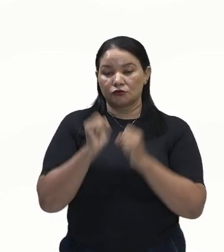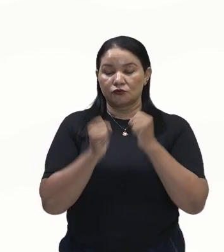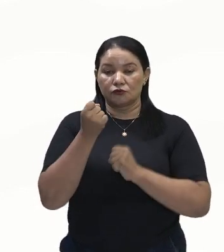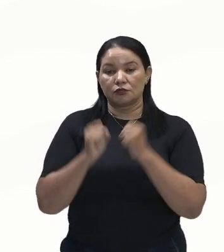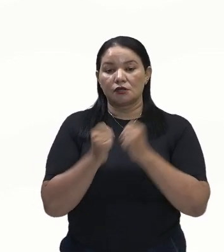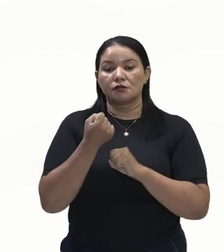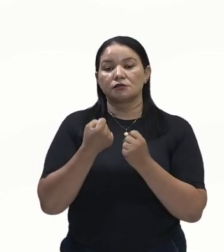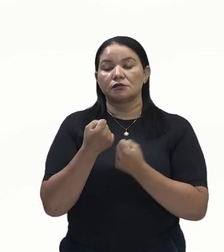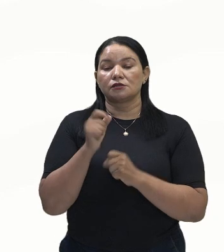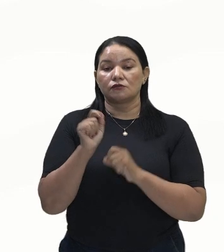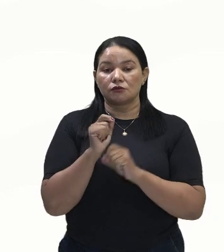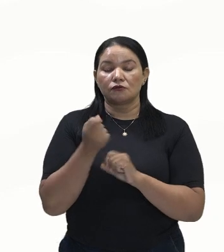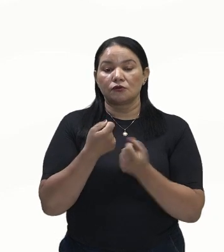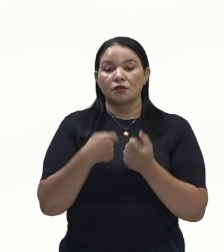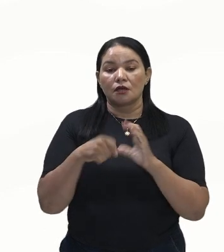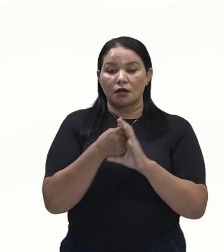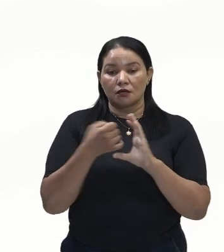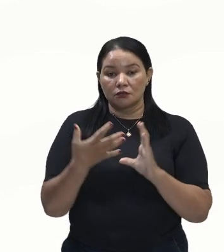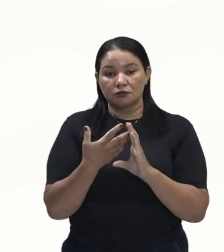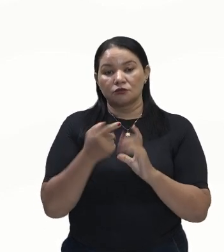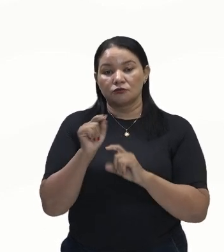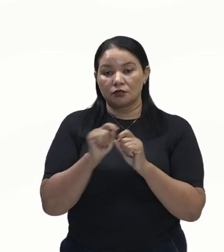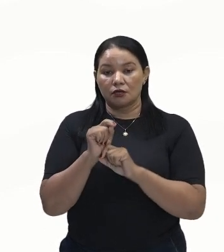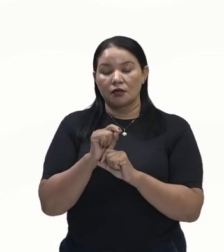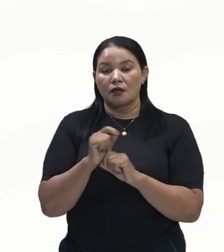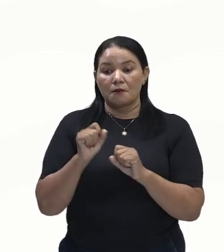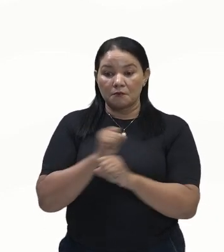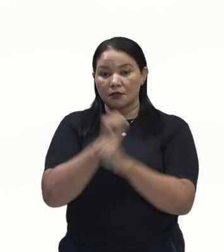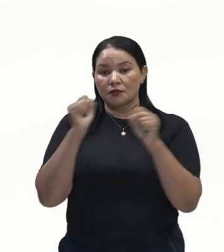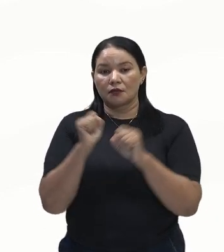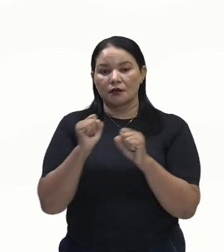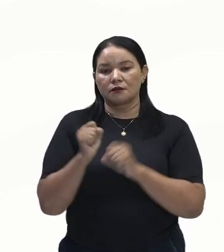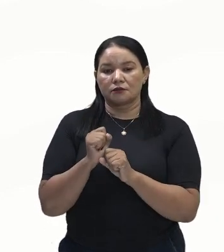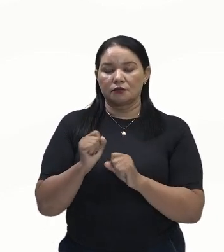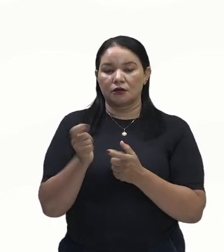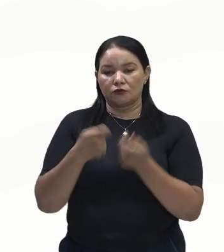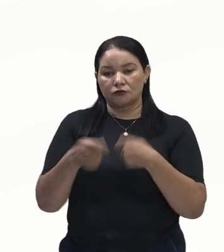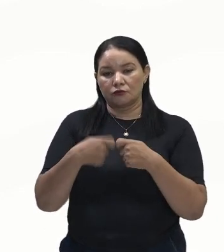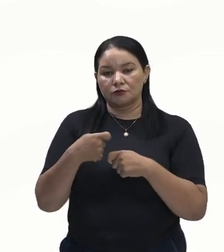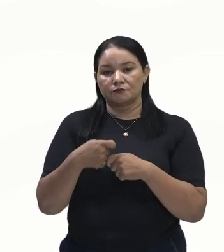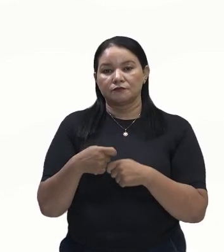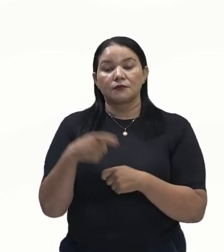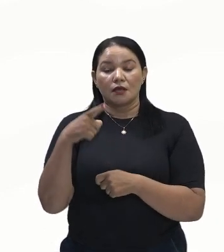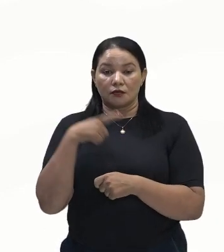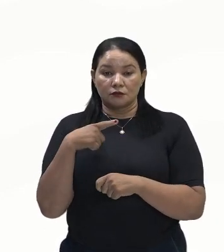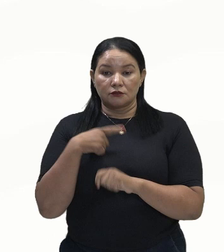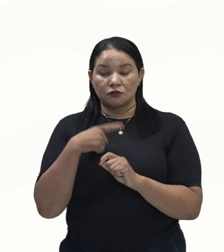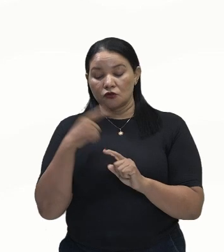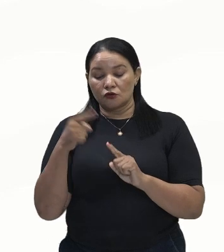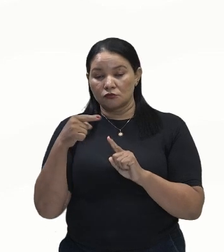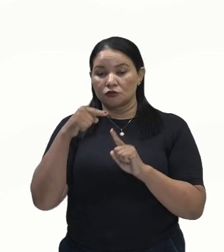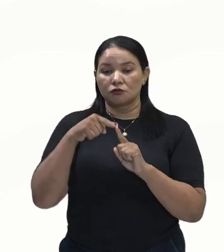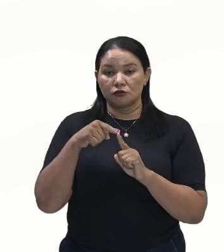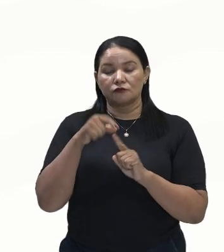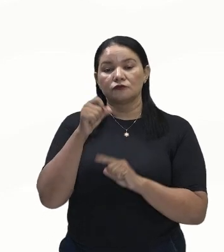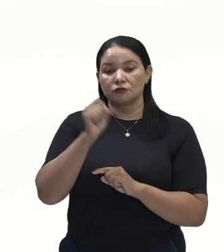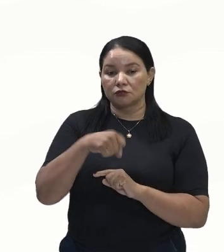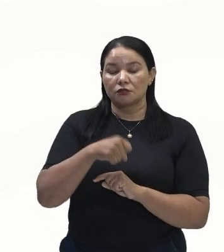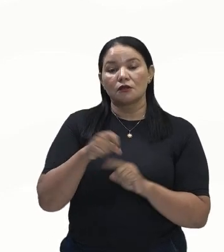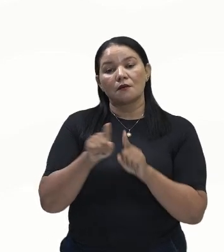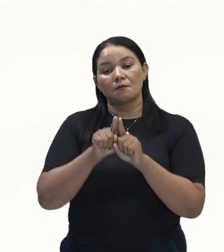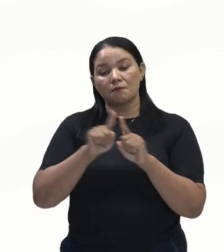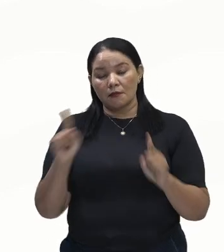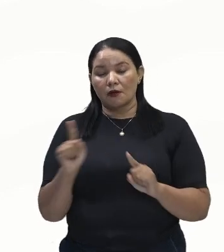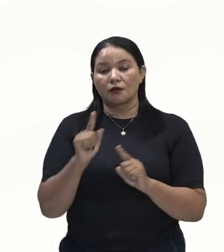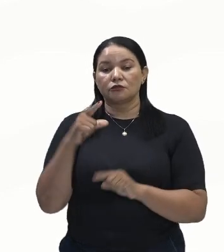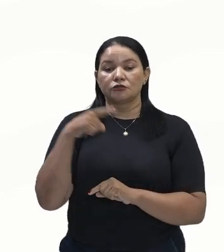que vai ser caracterizado como milagre econômico. Haverá resultados? Sim, os resultados eles ocorrerão.